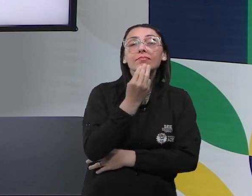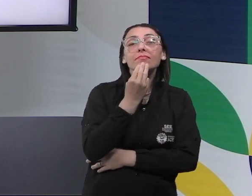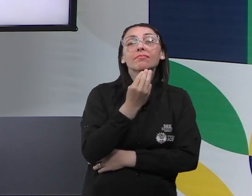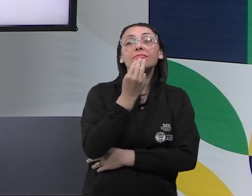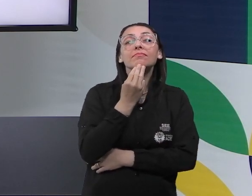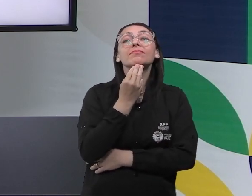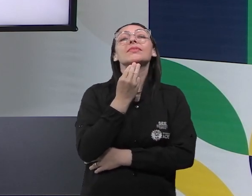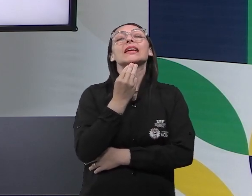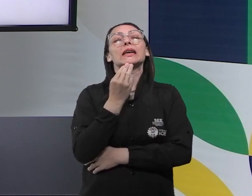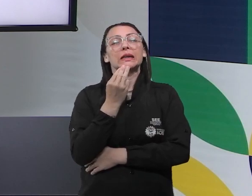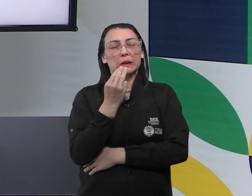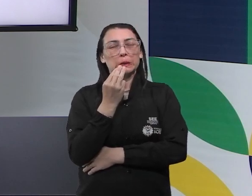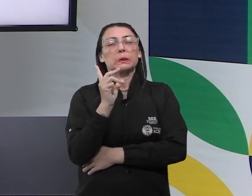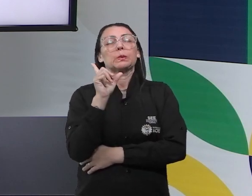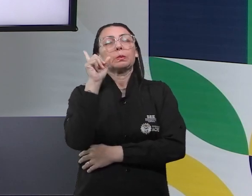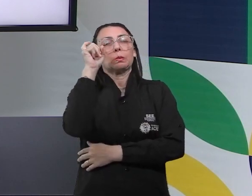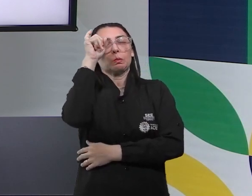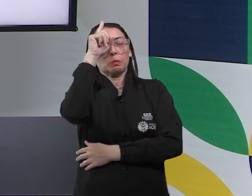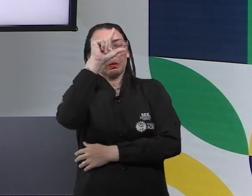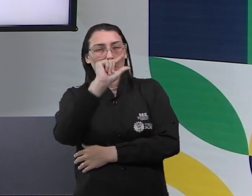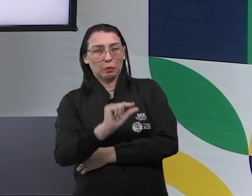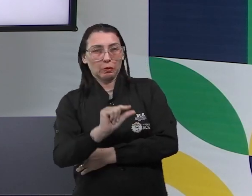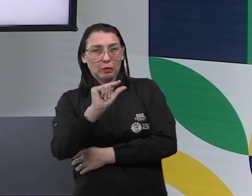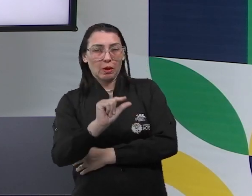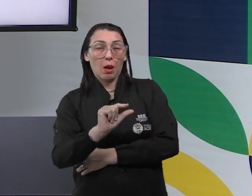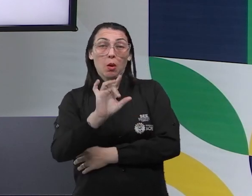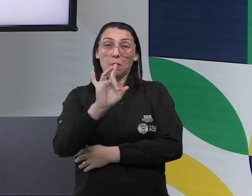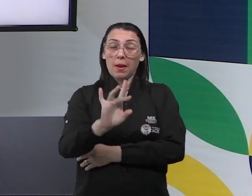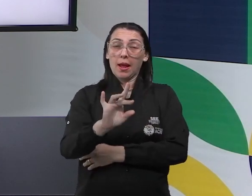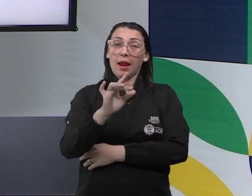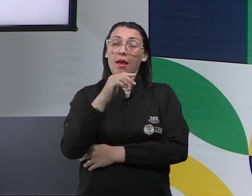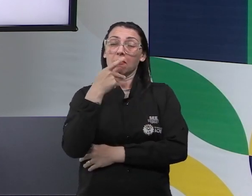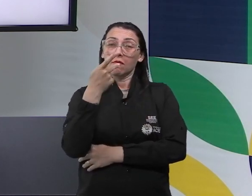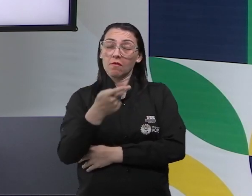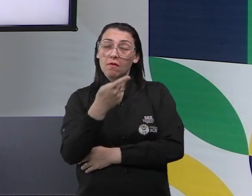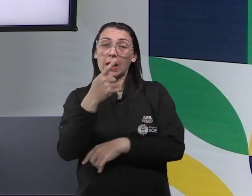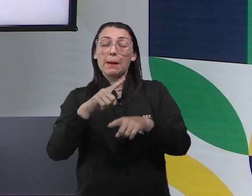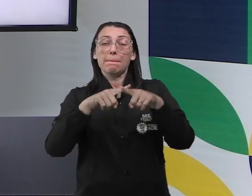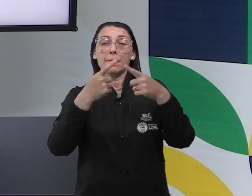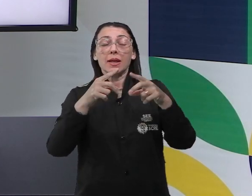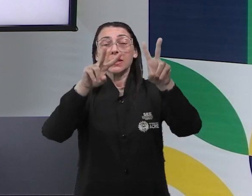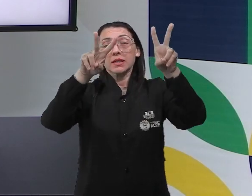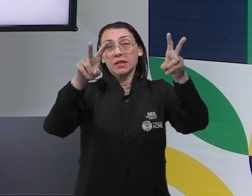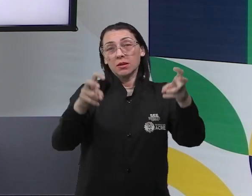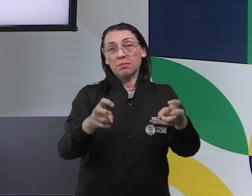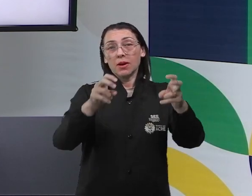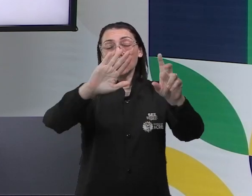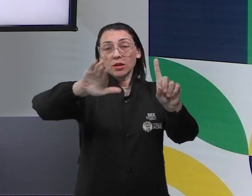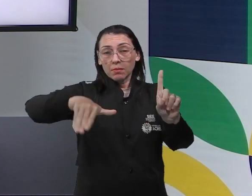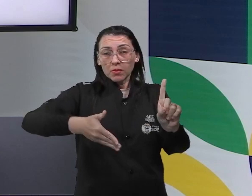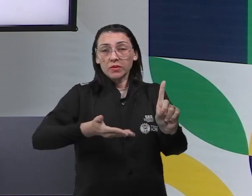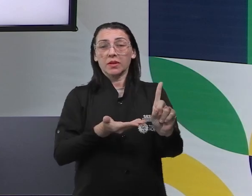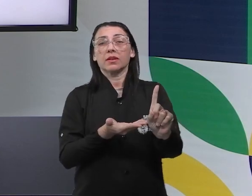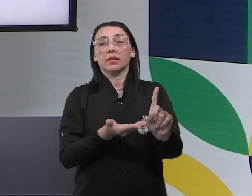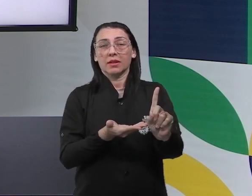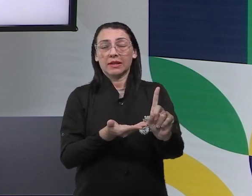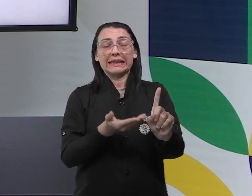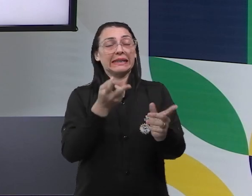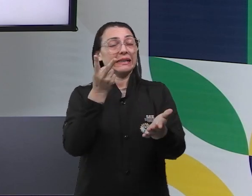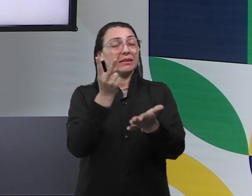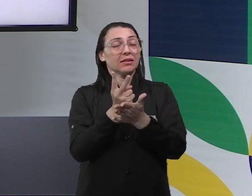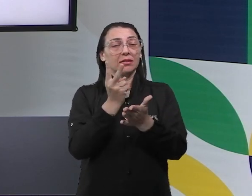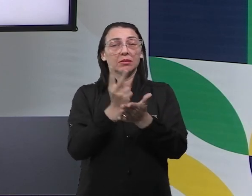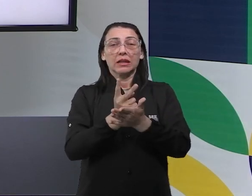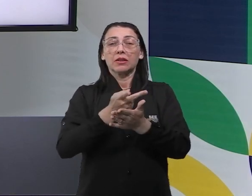é um pouco complexa, não somente pela linguagem, mas pelas temáticas abordadas. Então, sempre que a